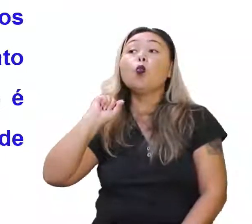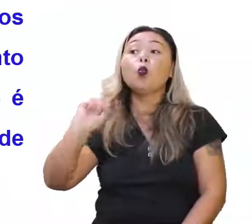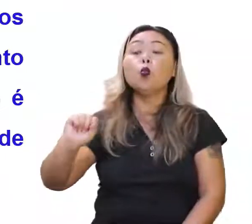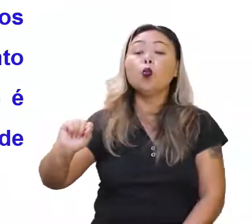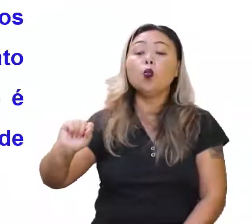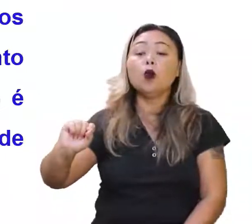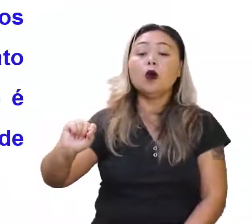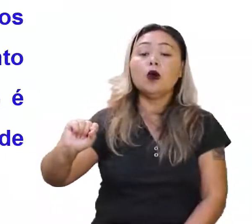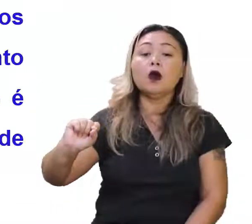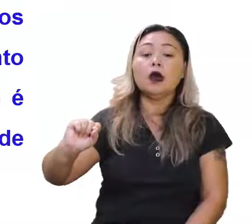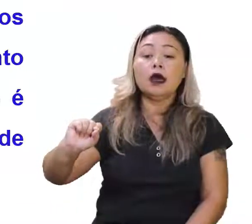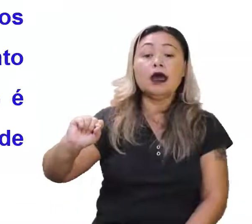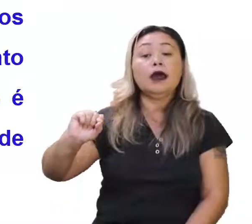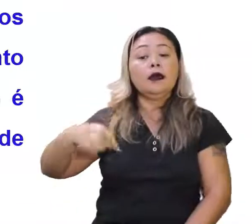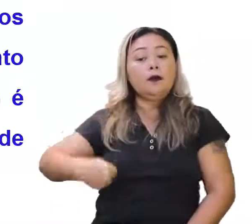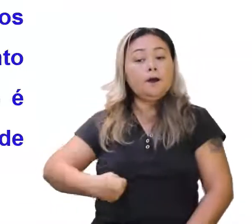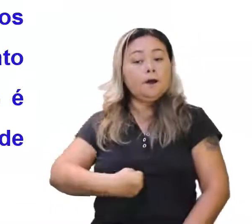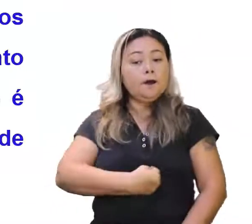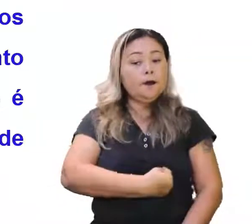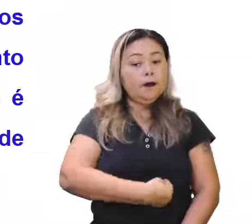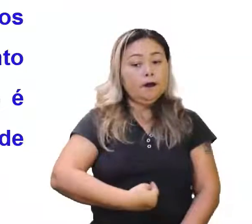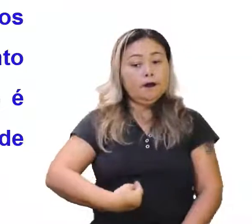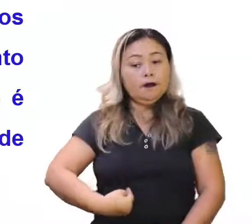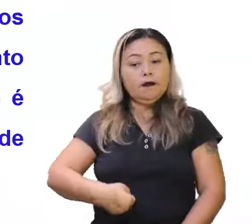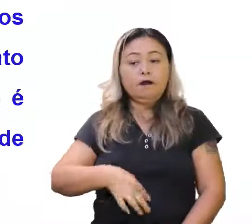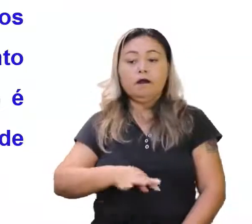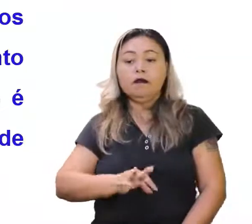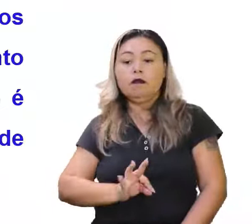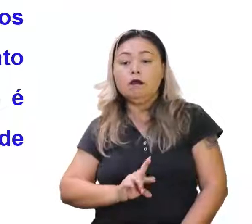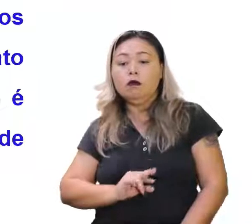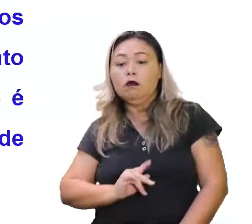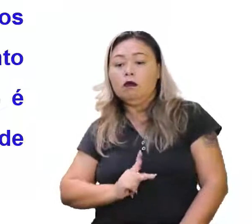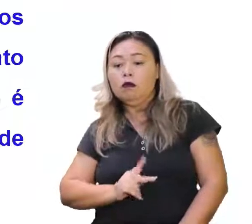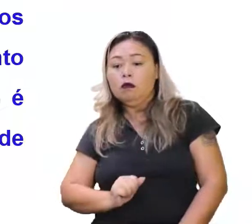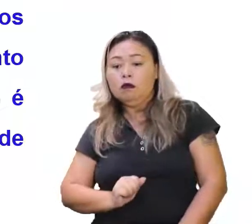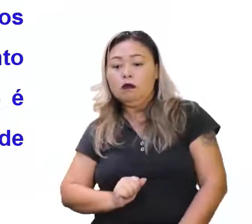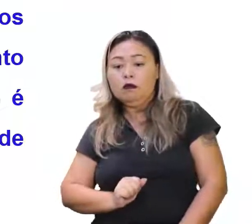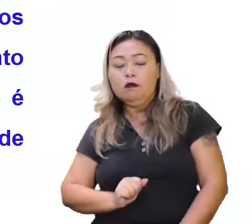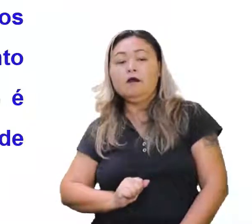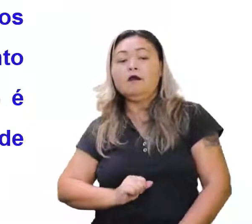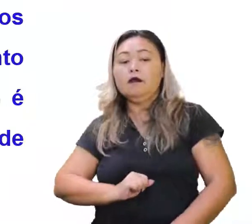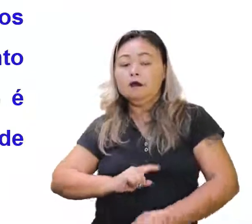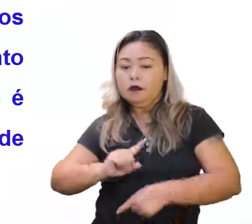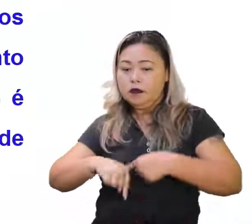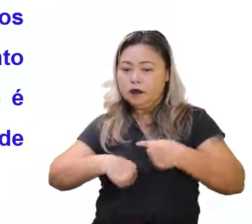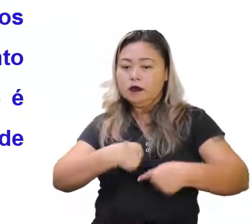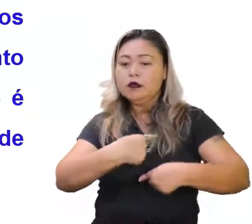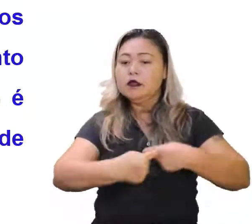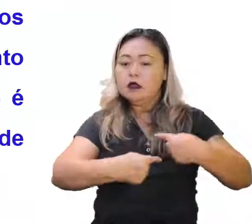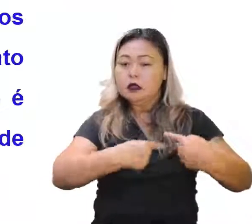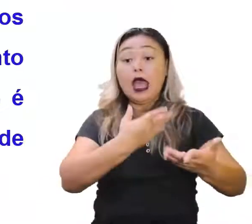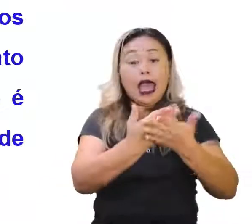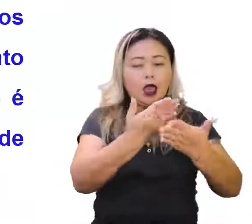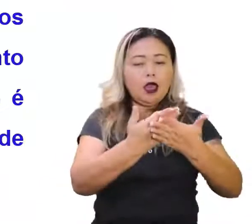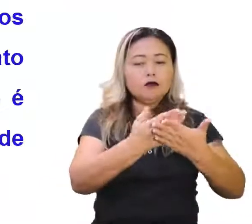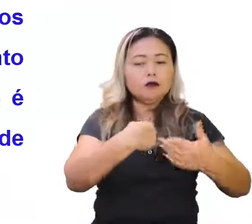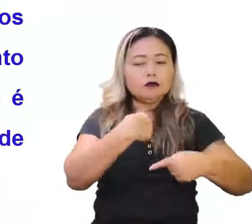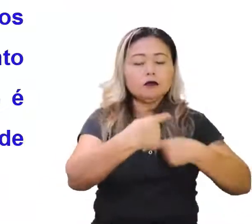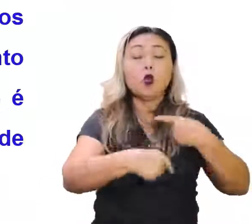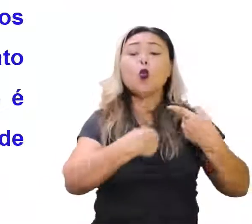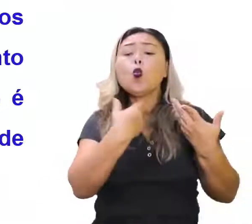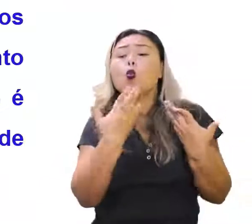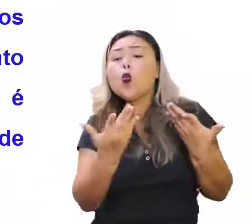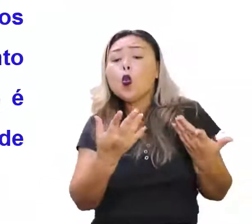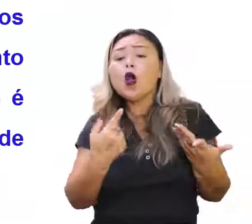podemos descrever a tripa, que na aula de processamento vamos ter, A gente vai falar